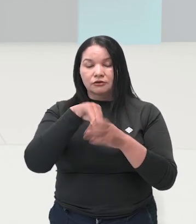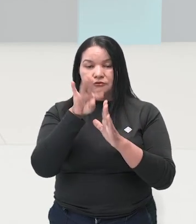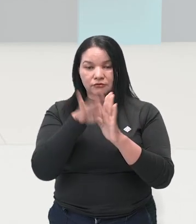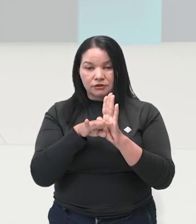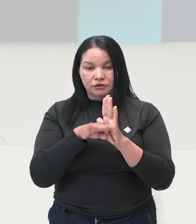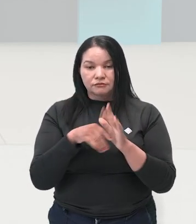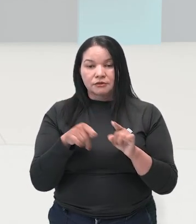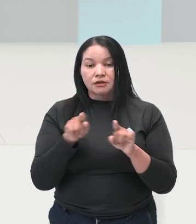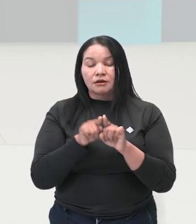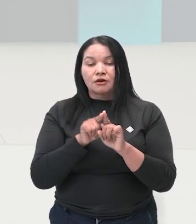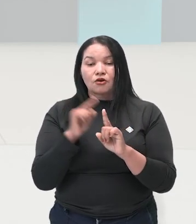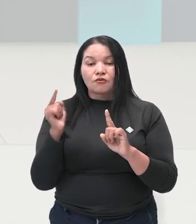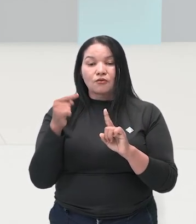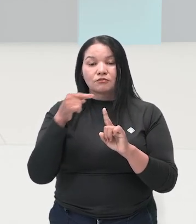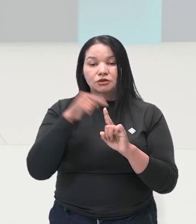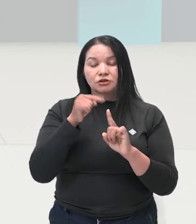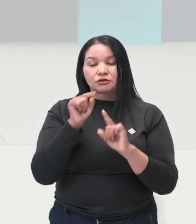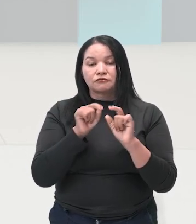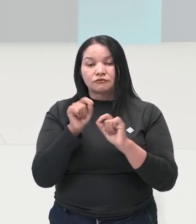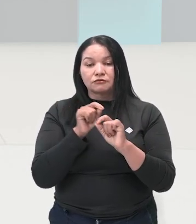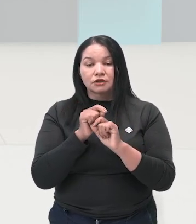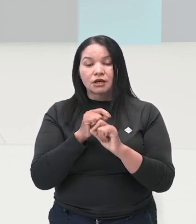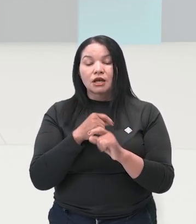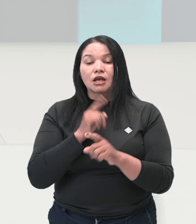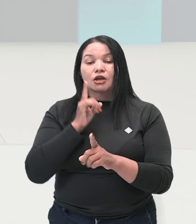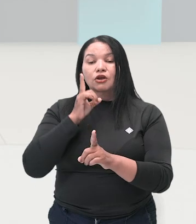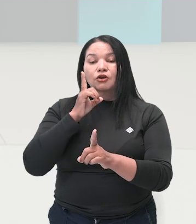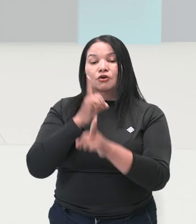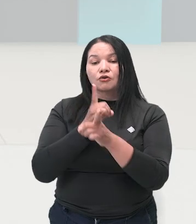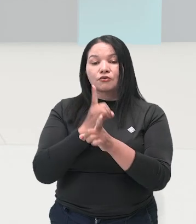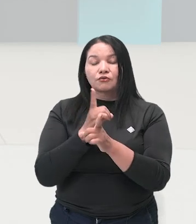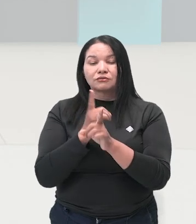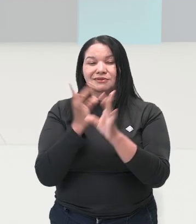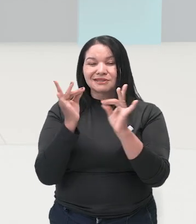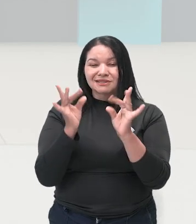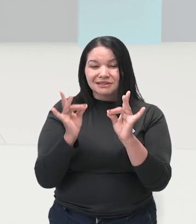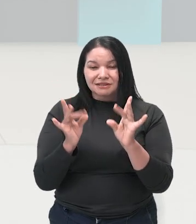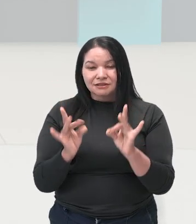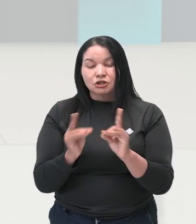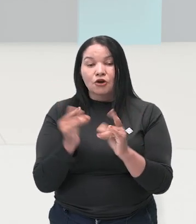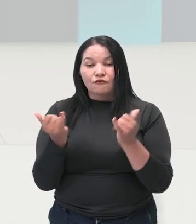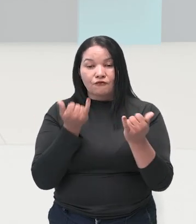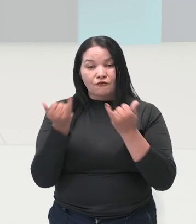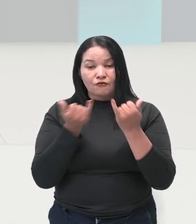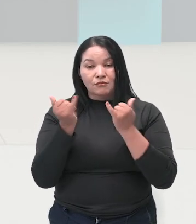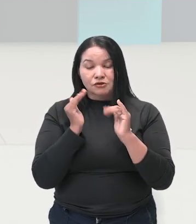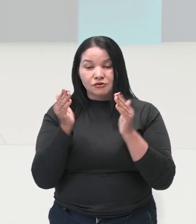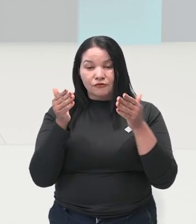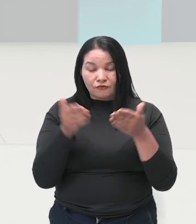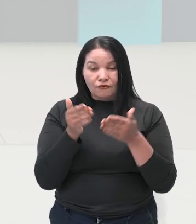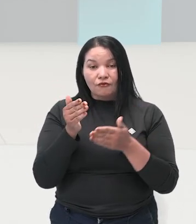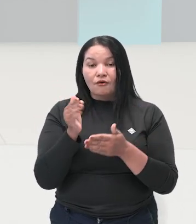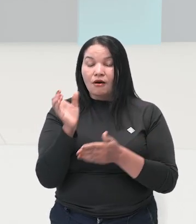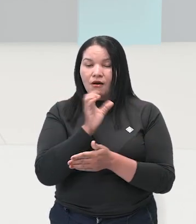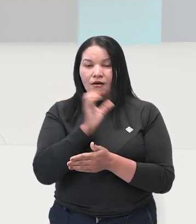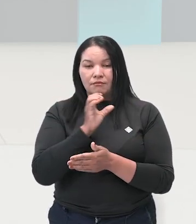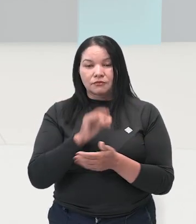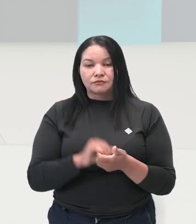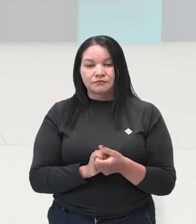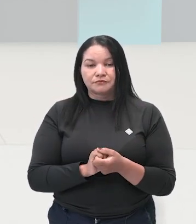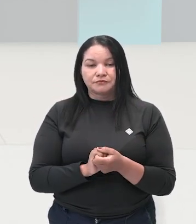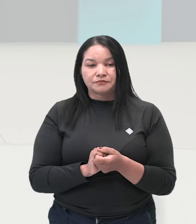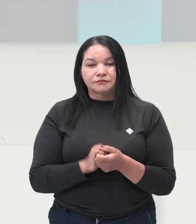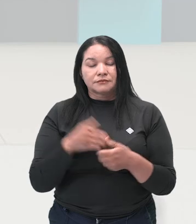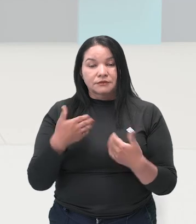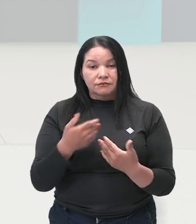O objetivo dela é localizar detalhes, localizar informações específicas rapidamente. Lembra, vai